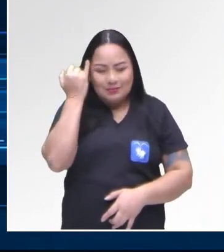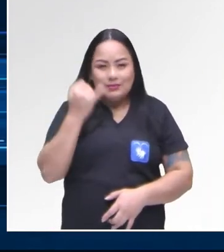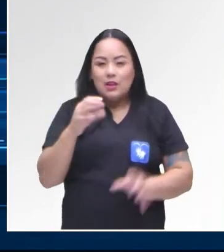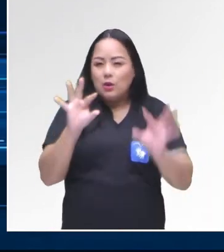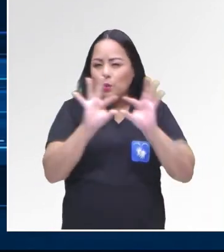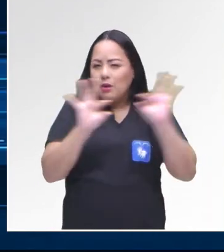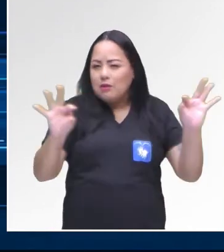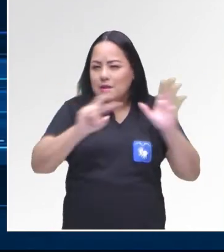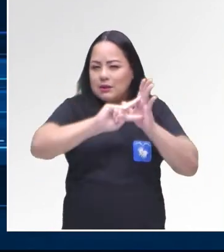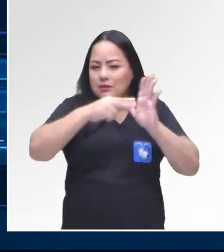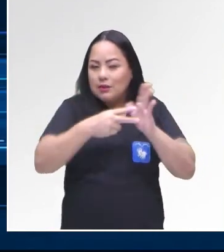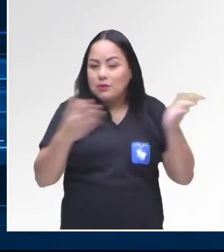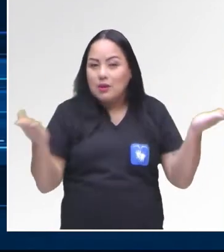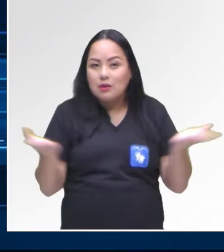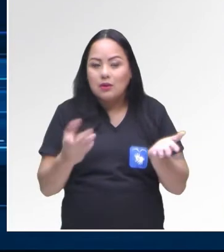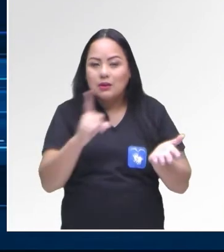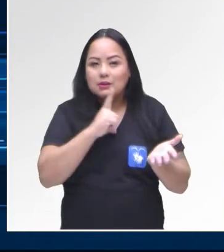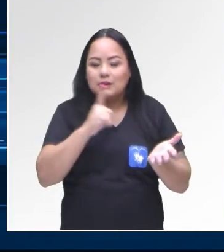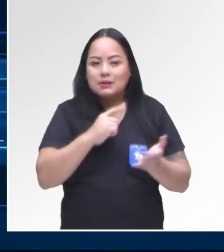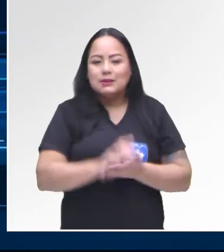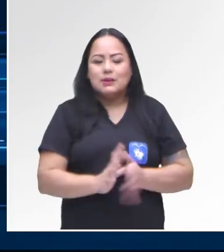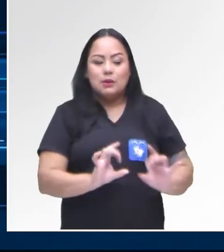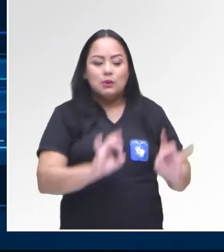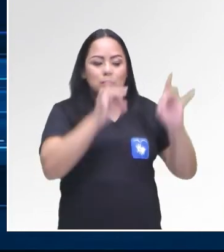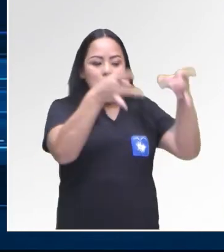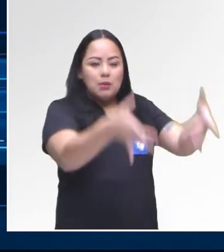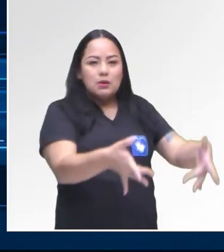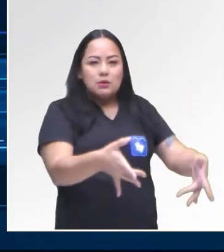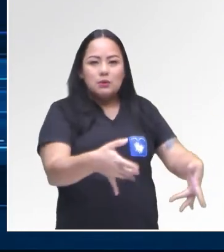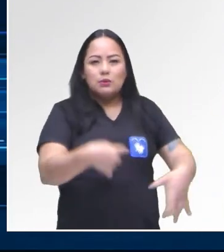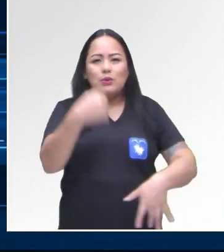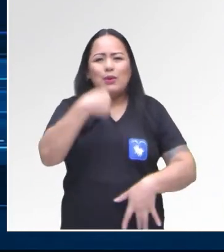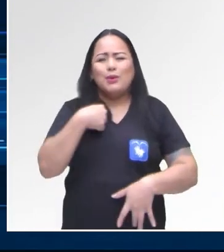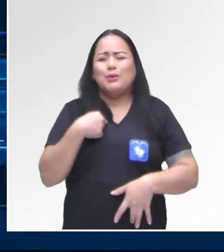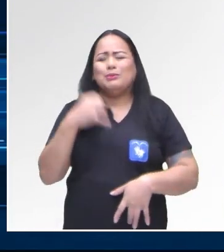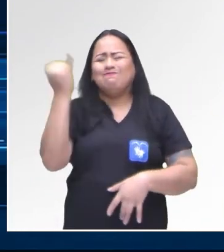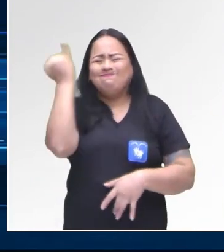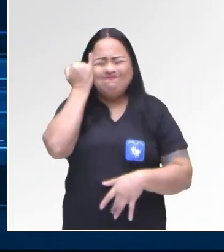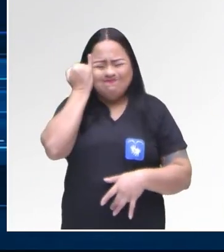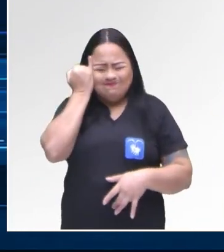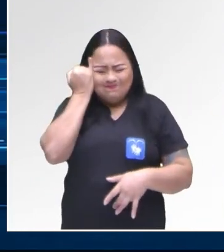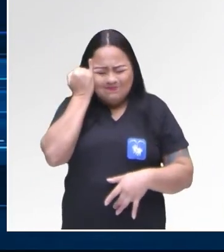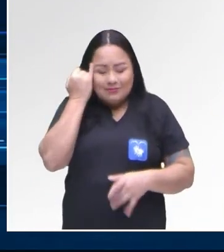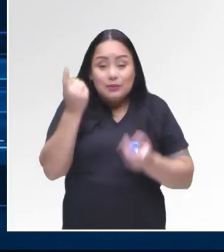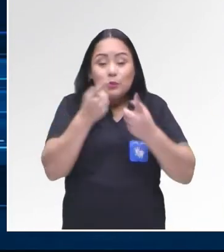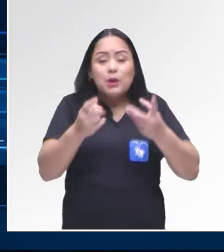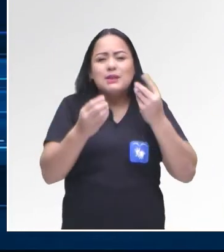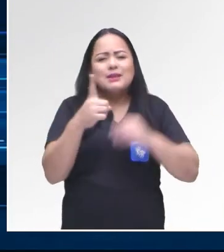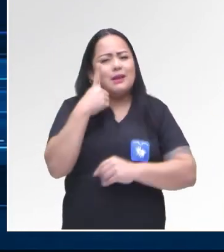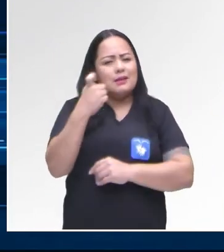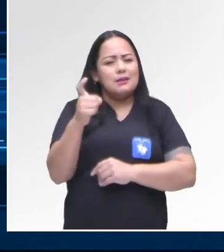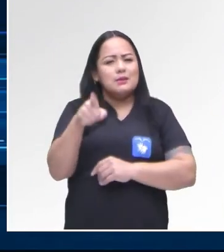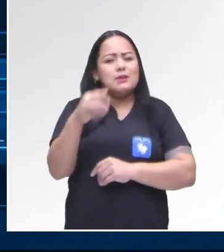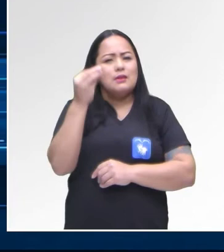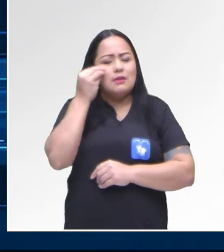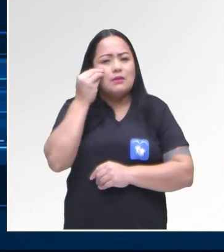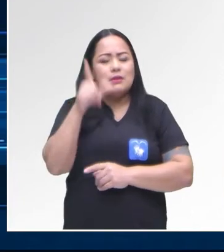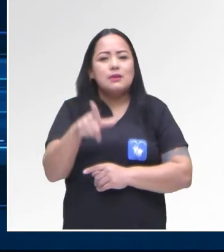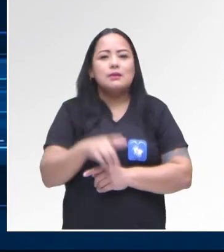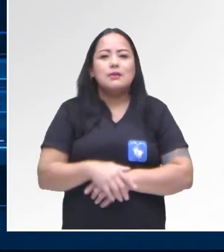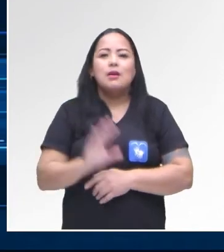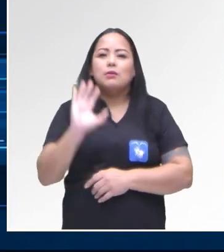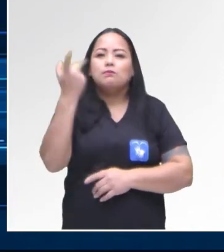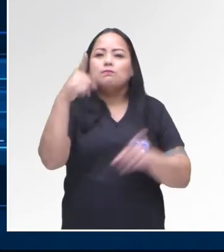fazer sentido a partir de agora. No abandono eu não aguento. Agora, sabe o que é interessante? Olha o que pode acontecer